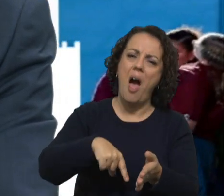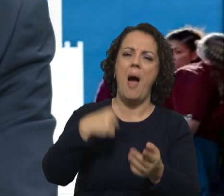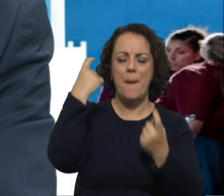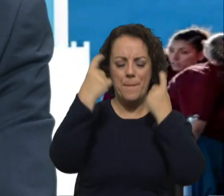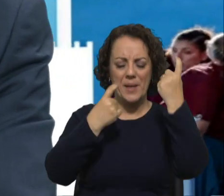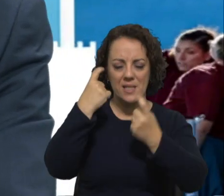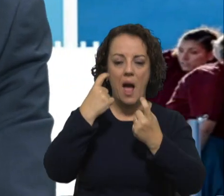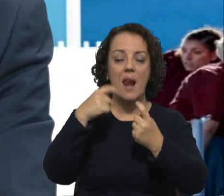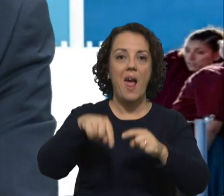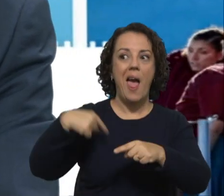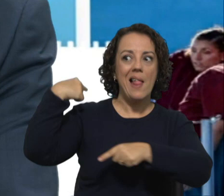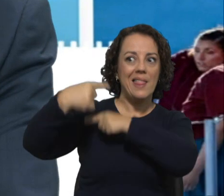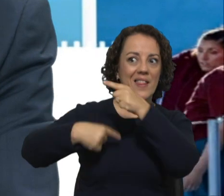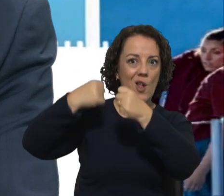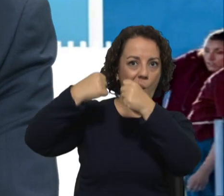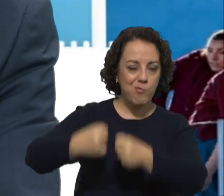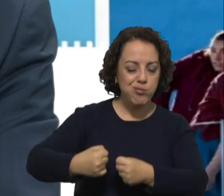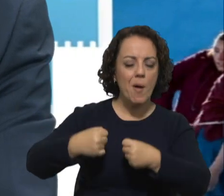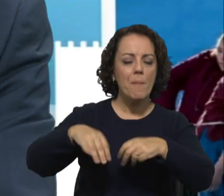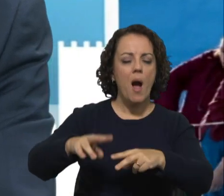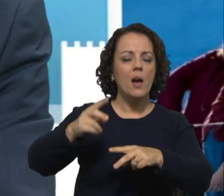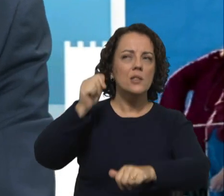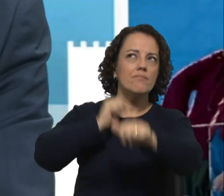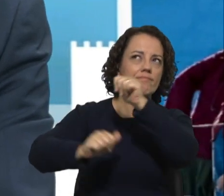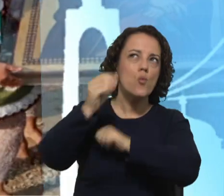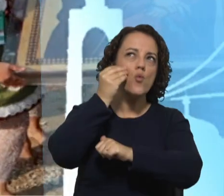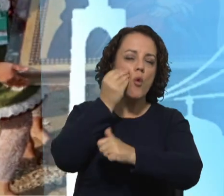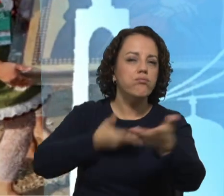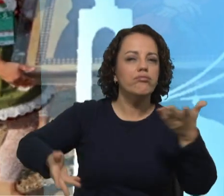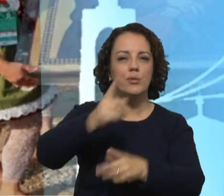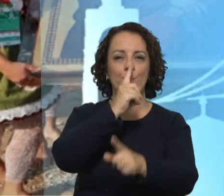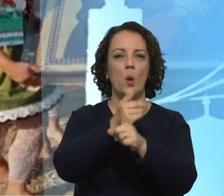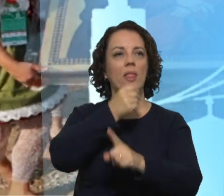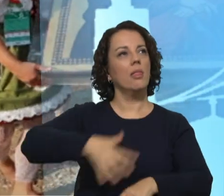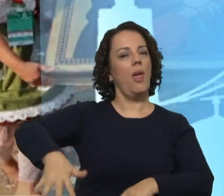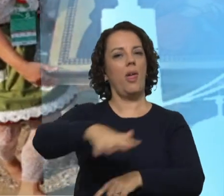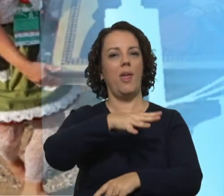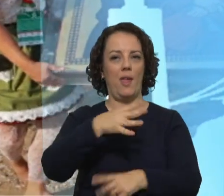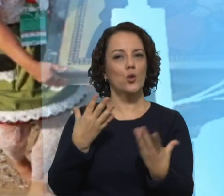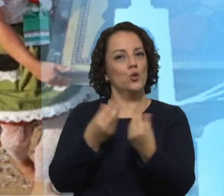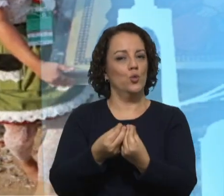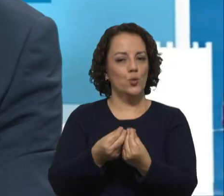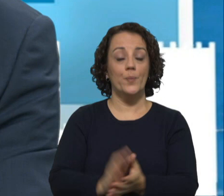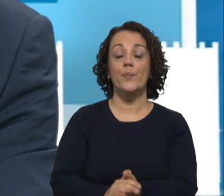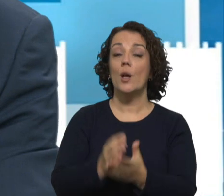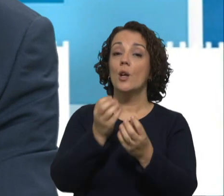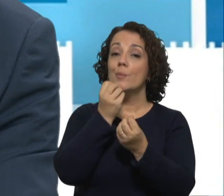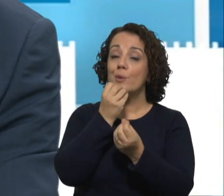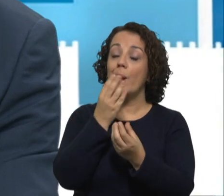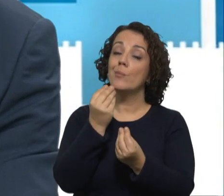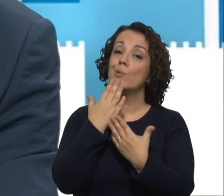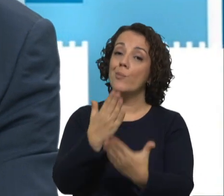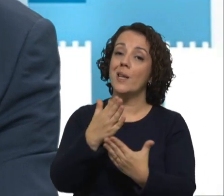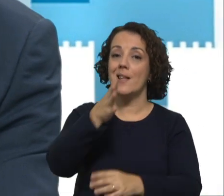nossas tradições sobre a forma de coabitar e de viver nesta terra. Muito bem, Padre Francisco Martins, muito obrigado por esta apresentação